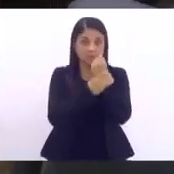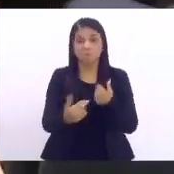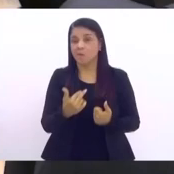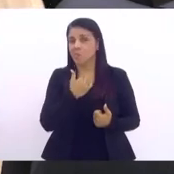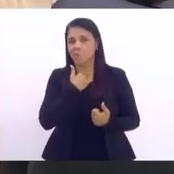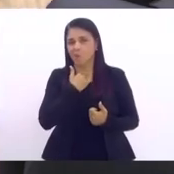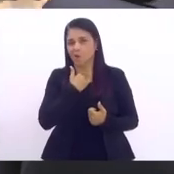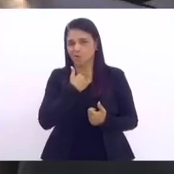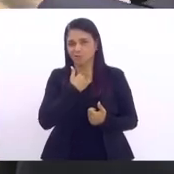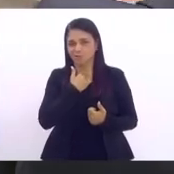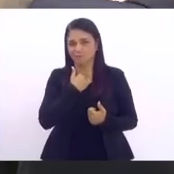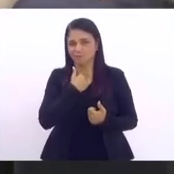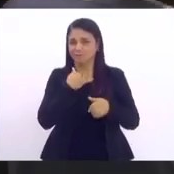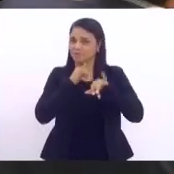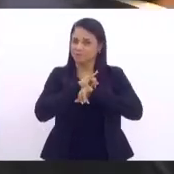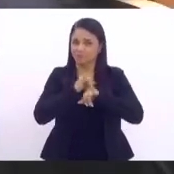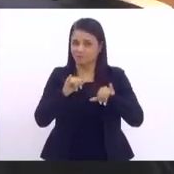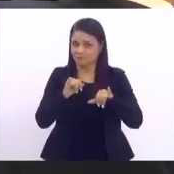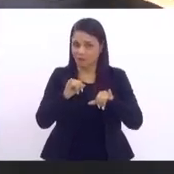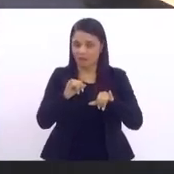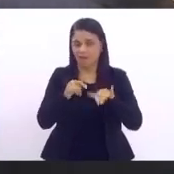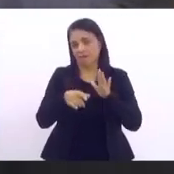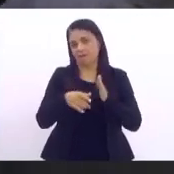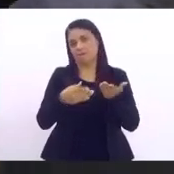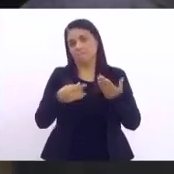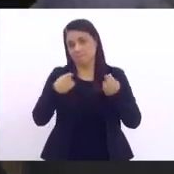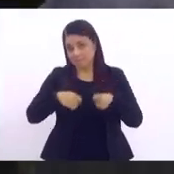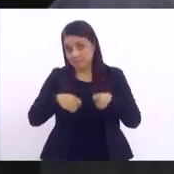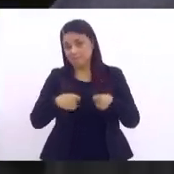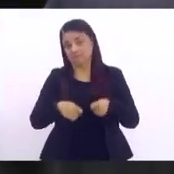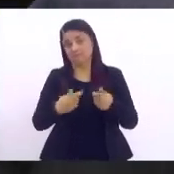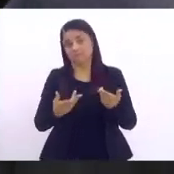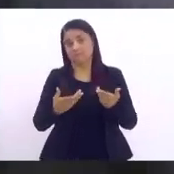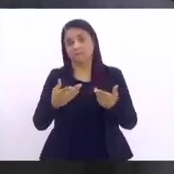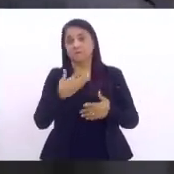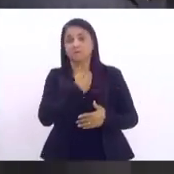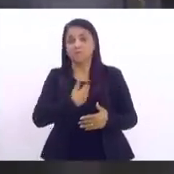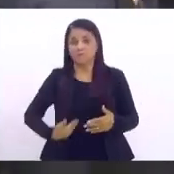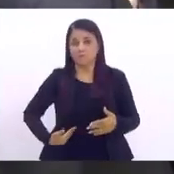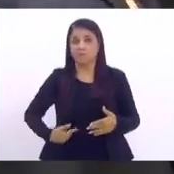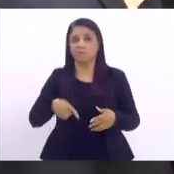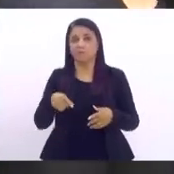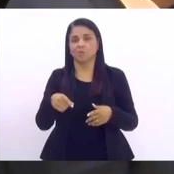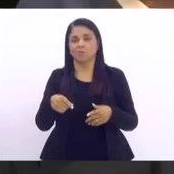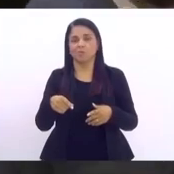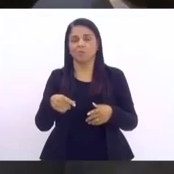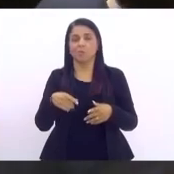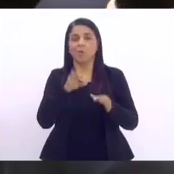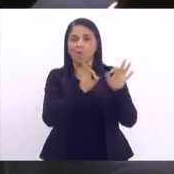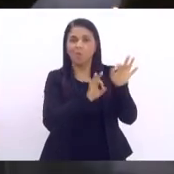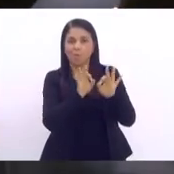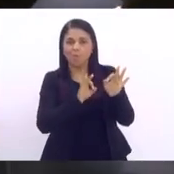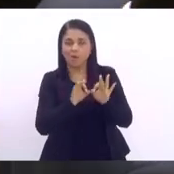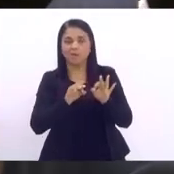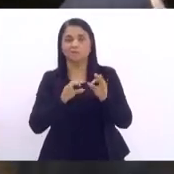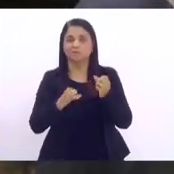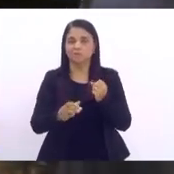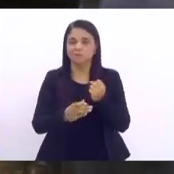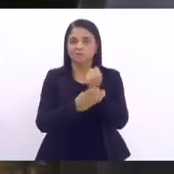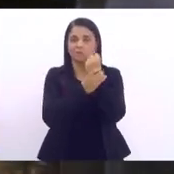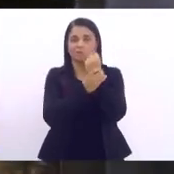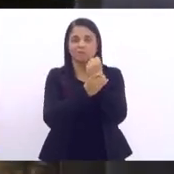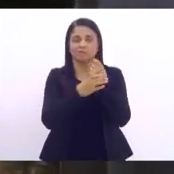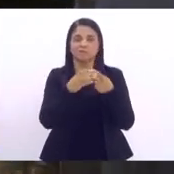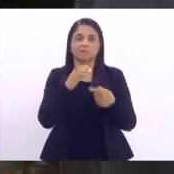o governador que precisamos ter um plano estadual de segurança que agregue a segurança do